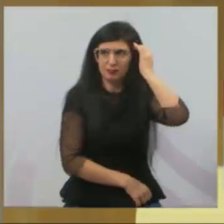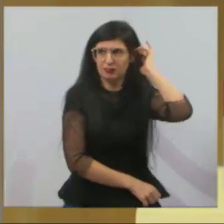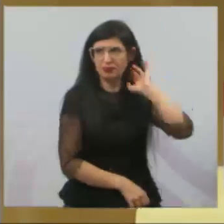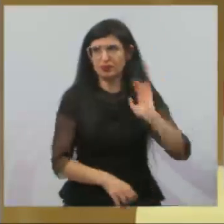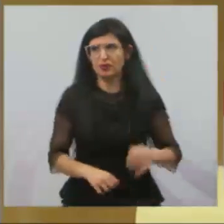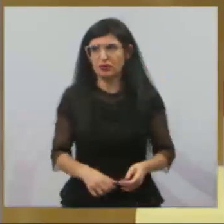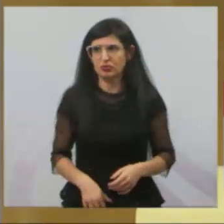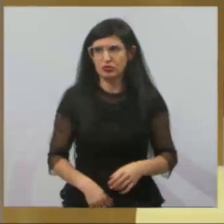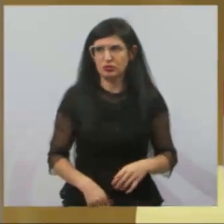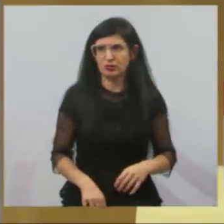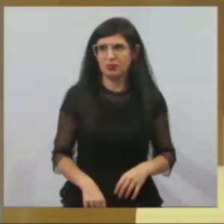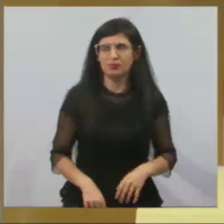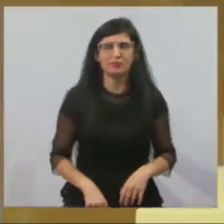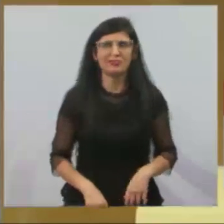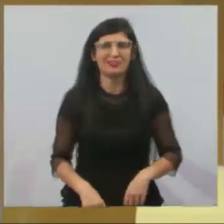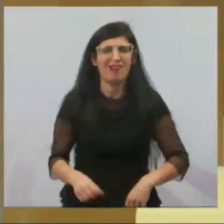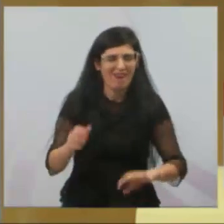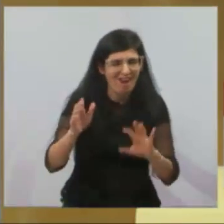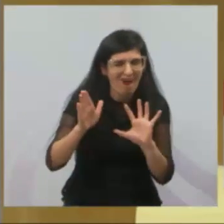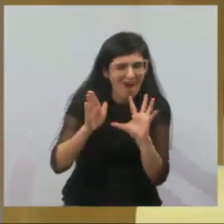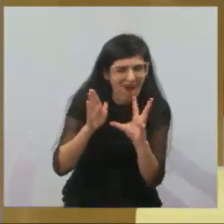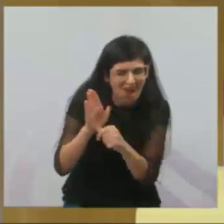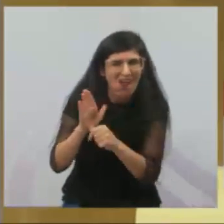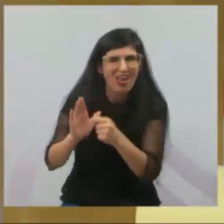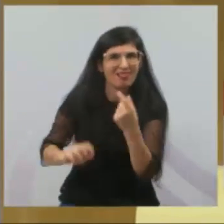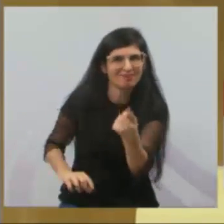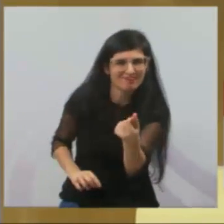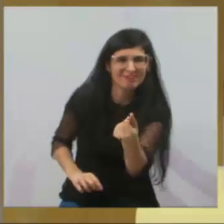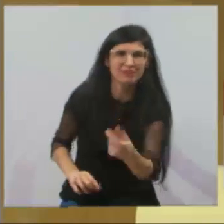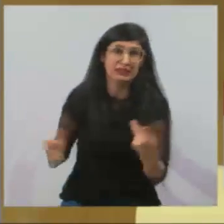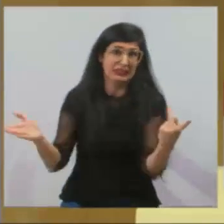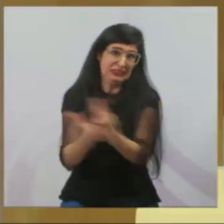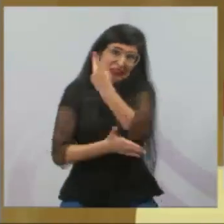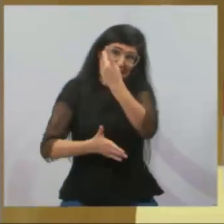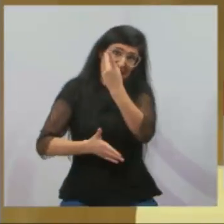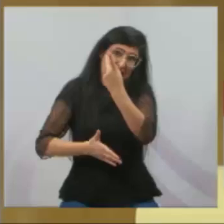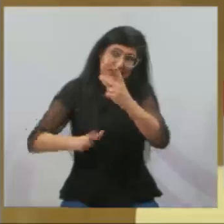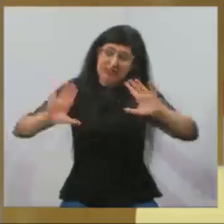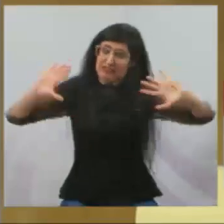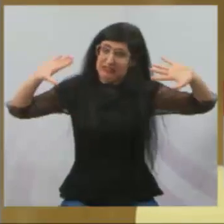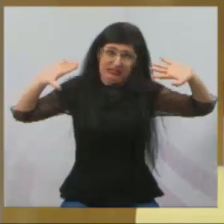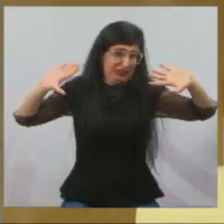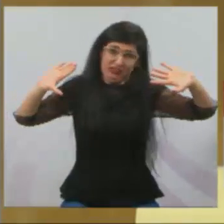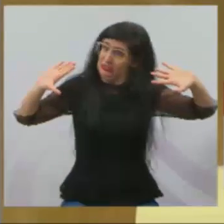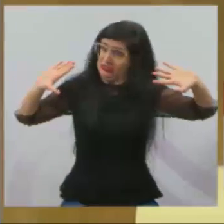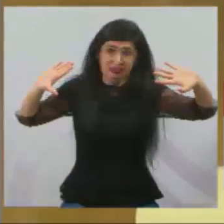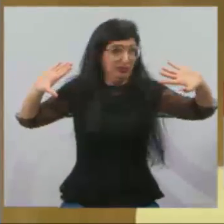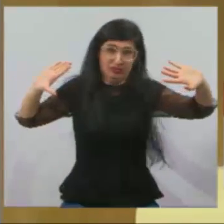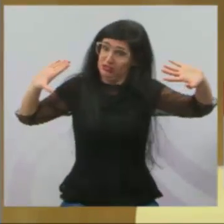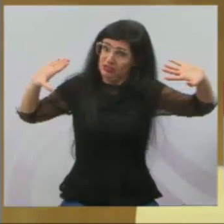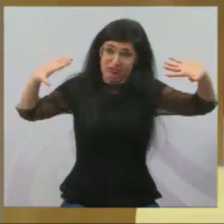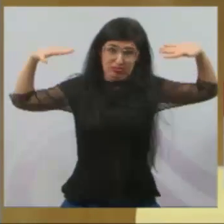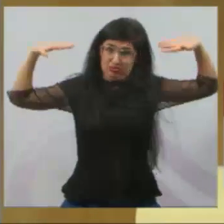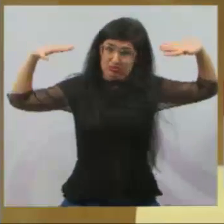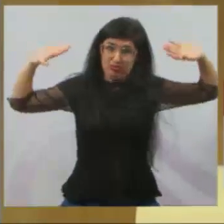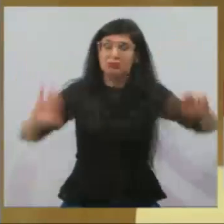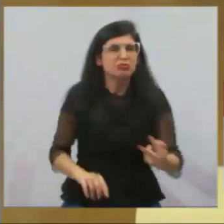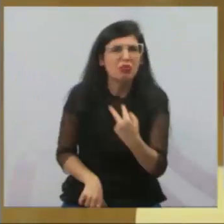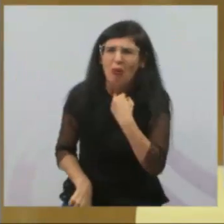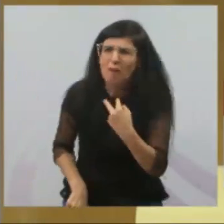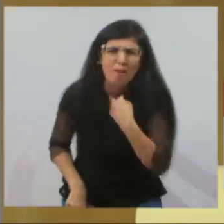não seguiu, ele não cumpriu. E nós juramos aqui, lá no dia 1º de janeiro, que a gente viria para cá para cumprir a lei, né? Cumprir